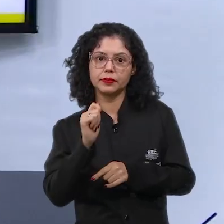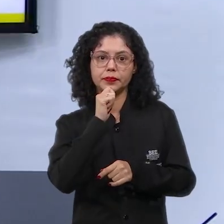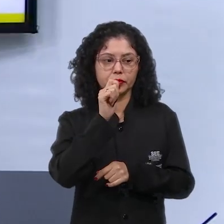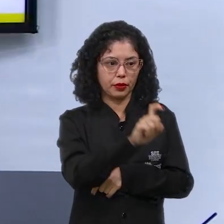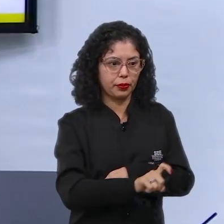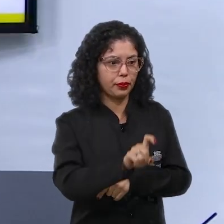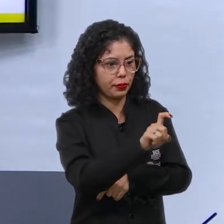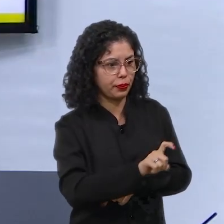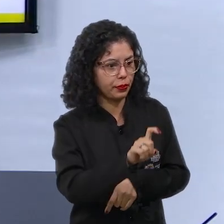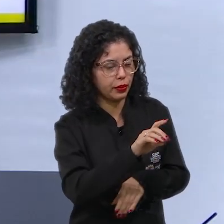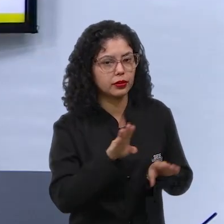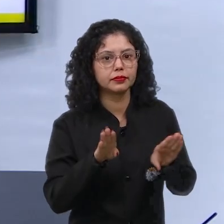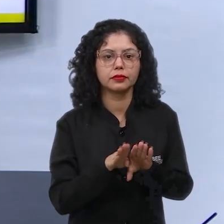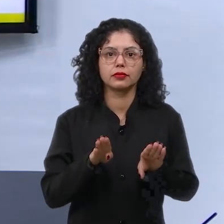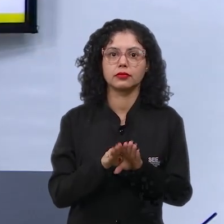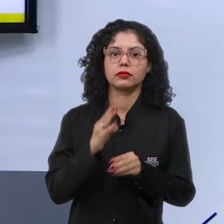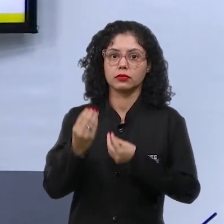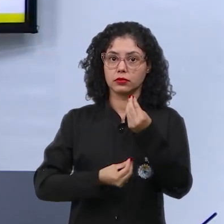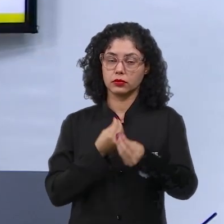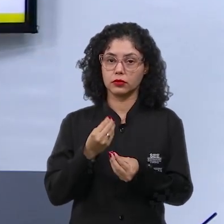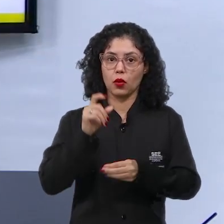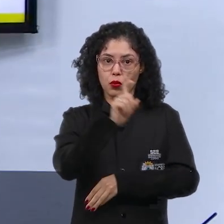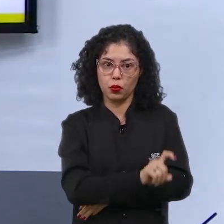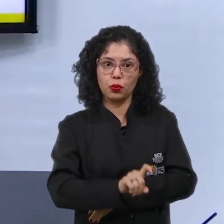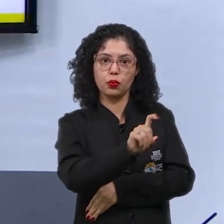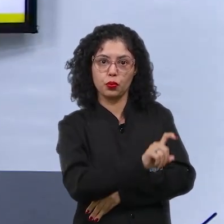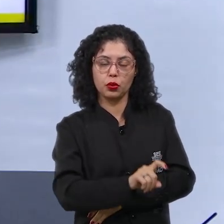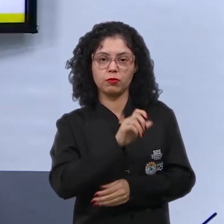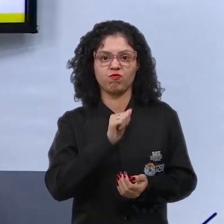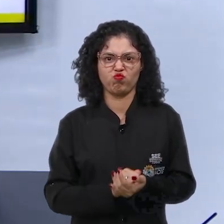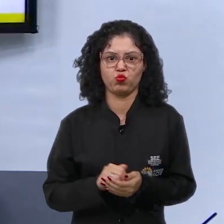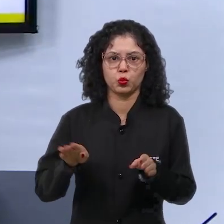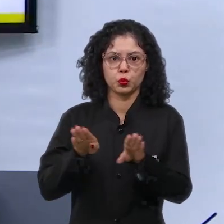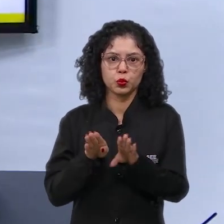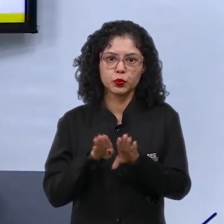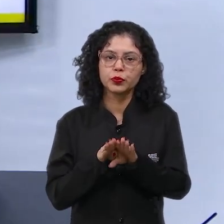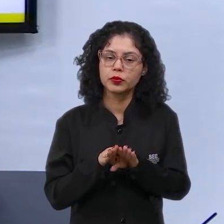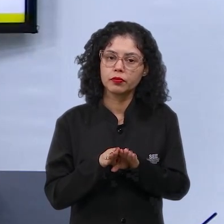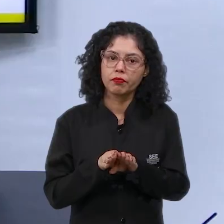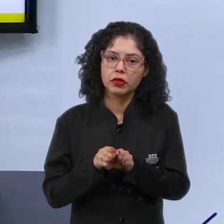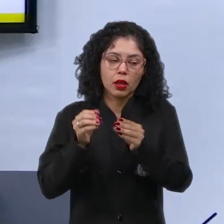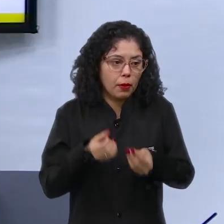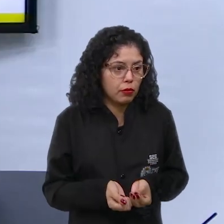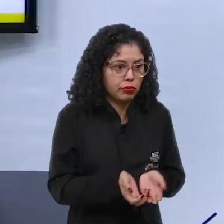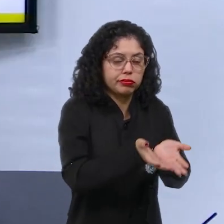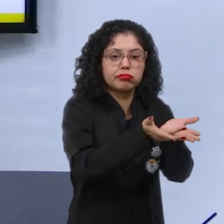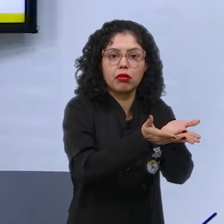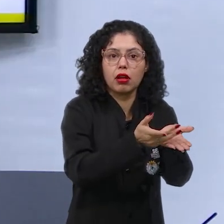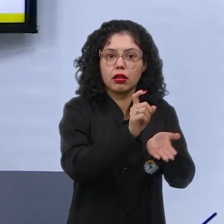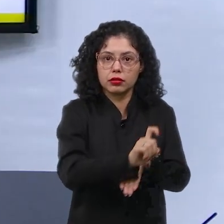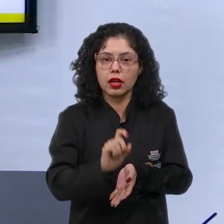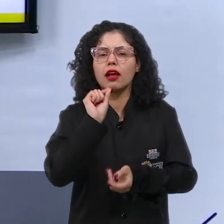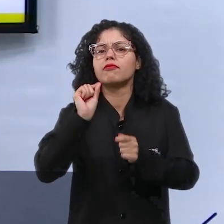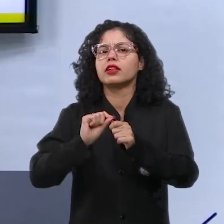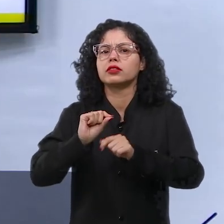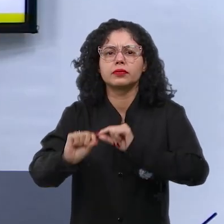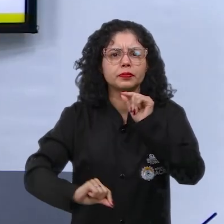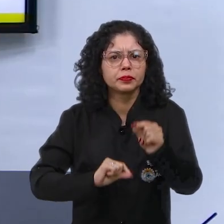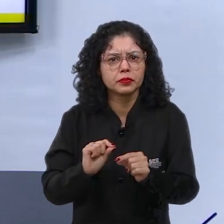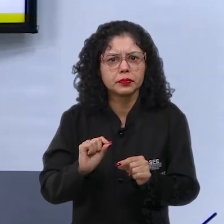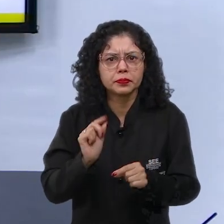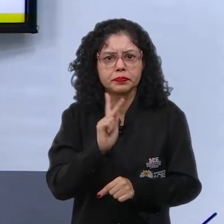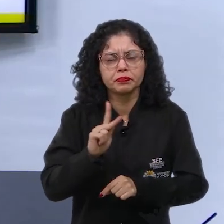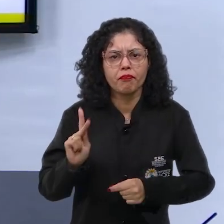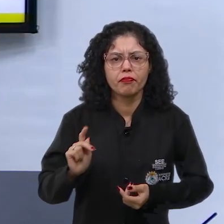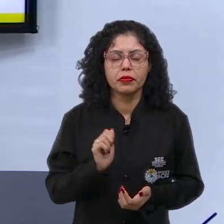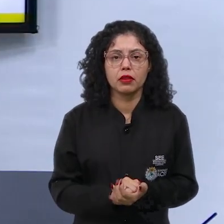aquela lavoura com agrotóxico, eu vou lançar essas microvespas. E o que ela vai fazer então, professora,